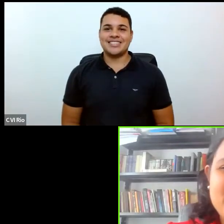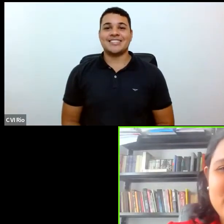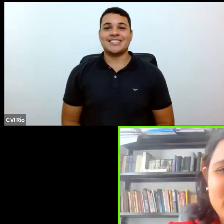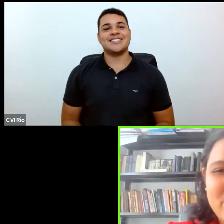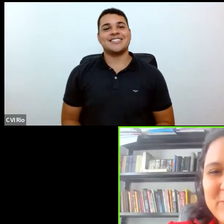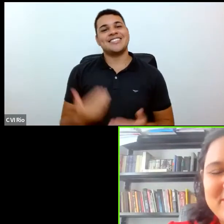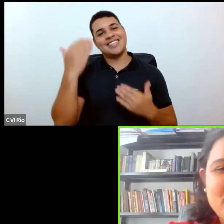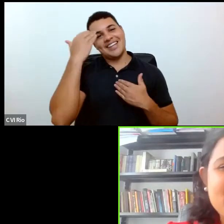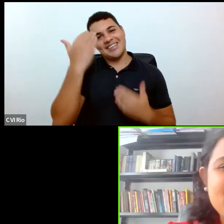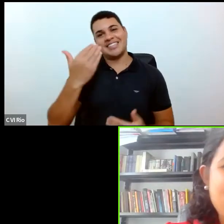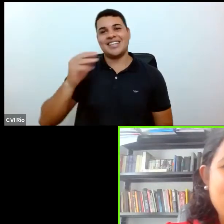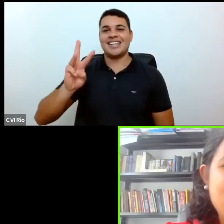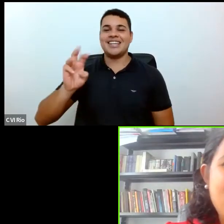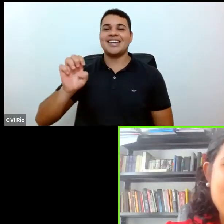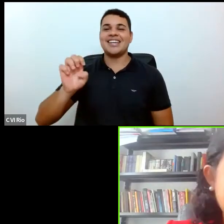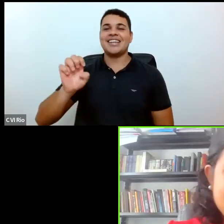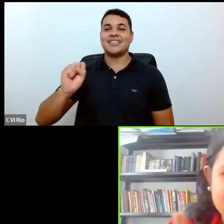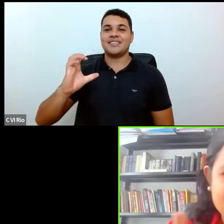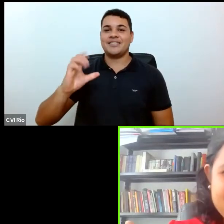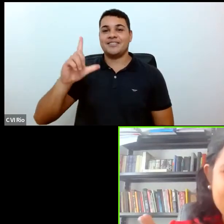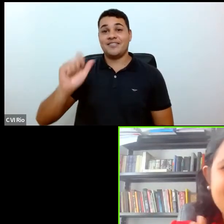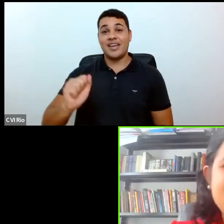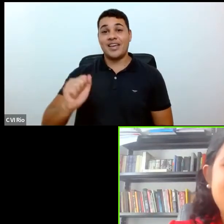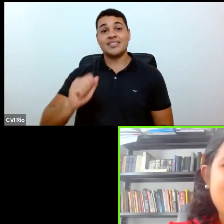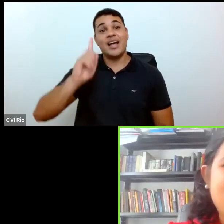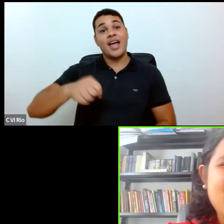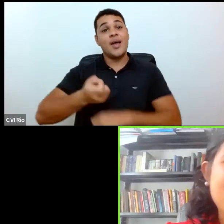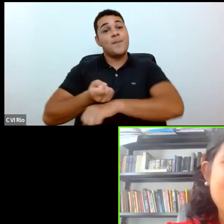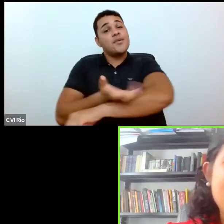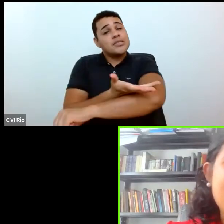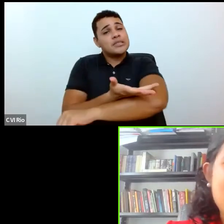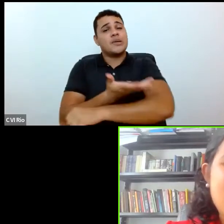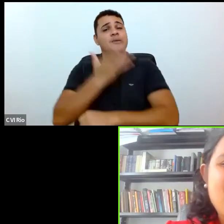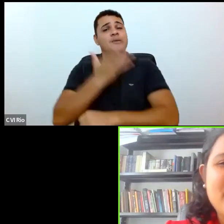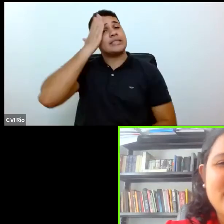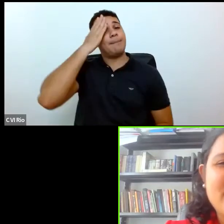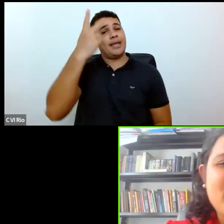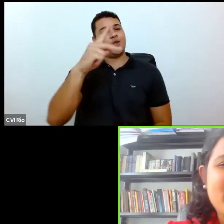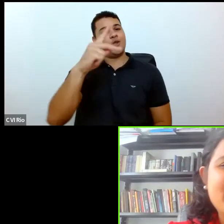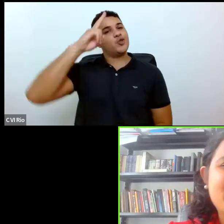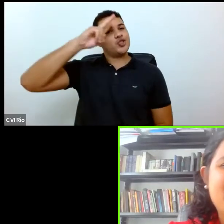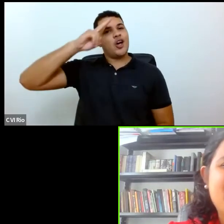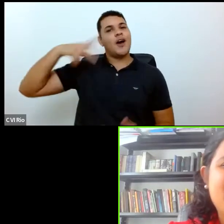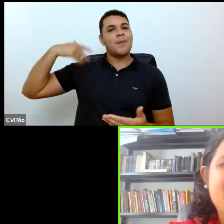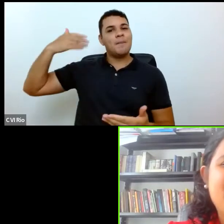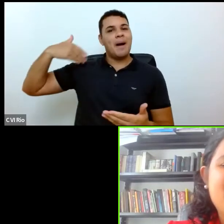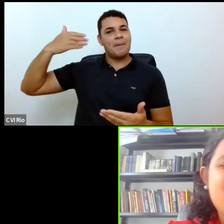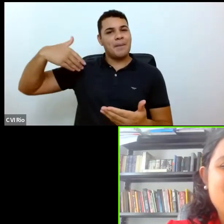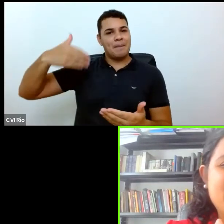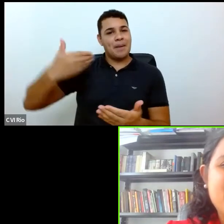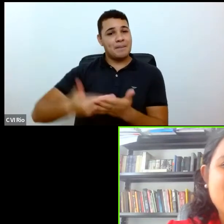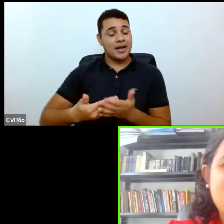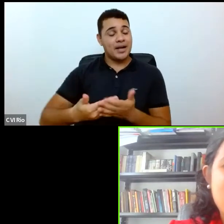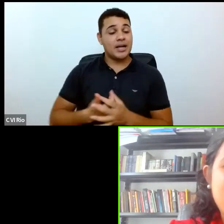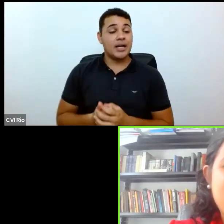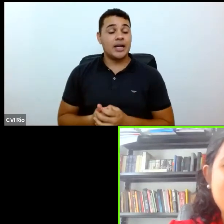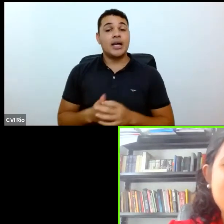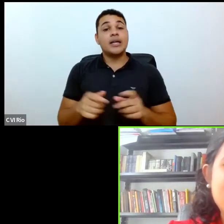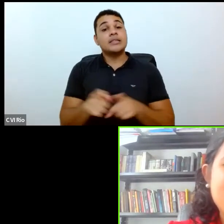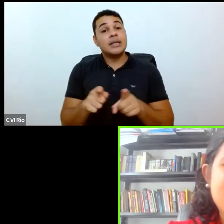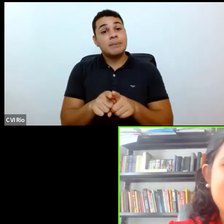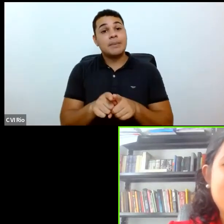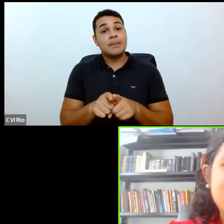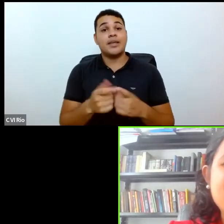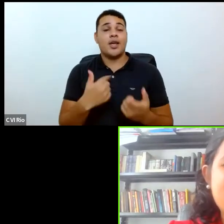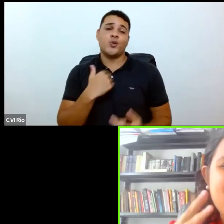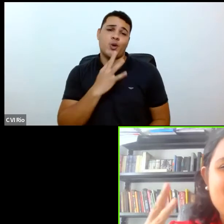agradecemos, com muita emoção ouvir toda a sua trajetória, uma honra conhecer você